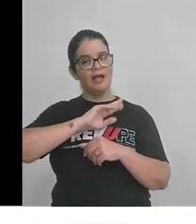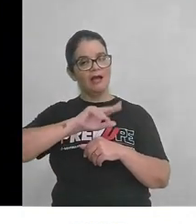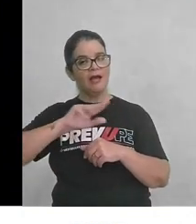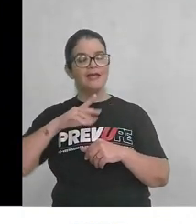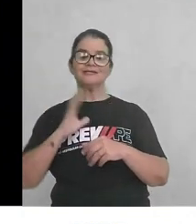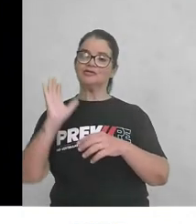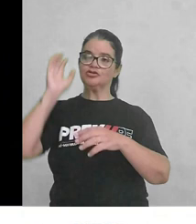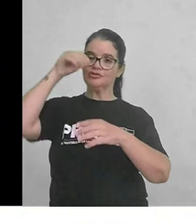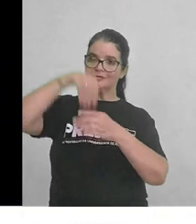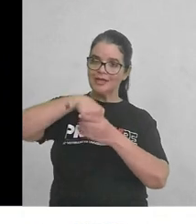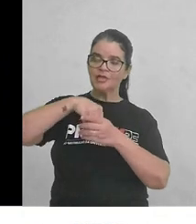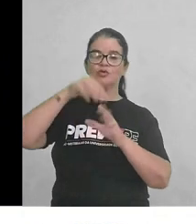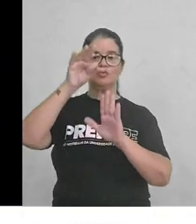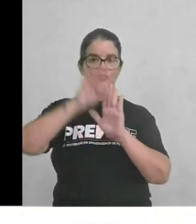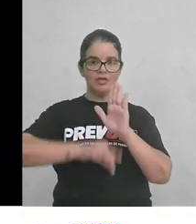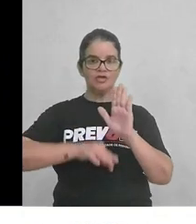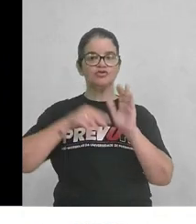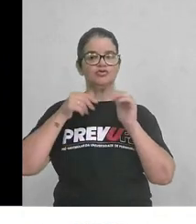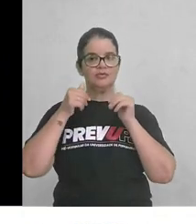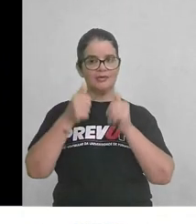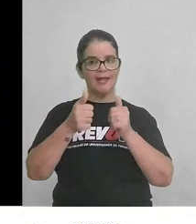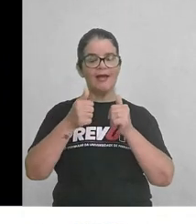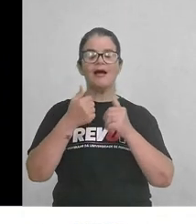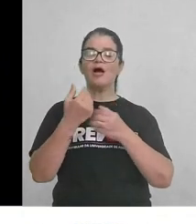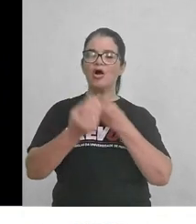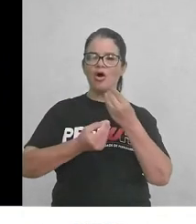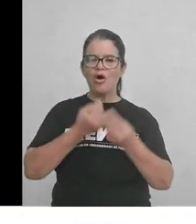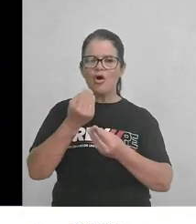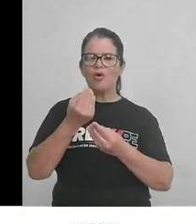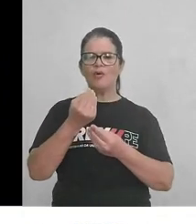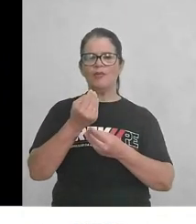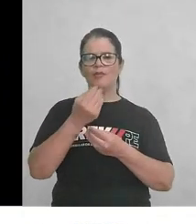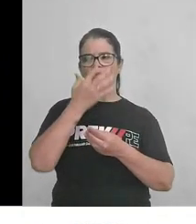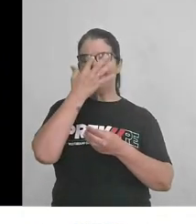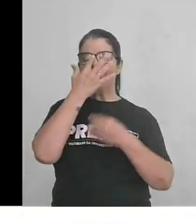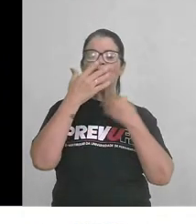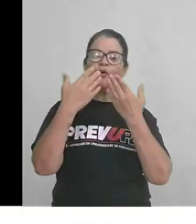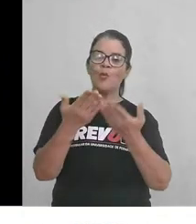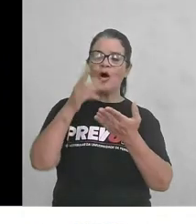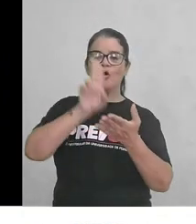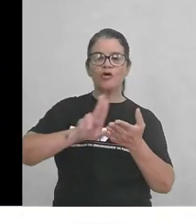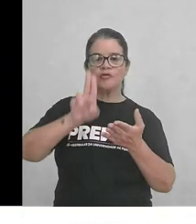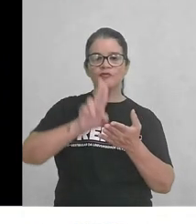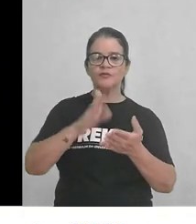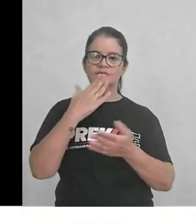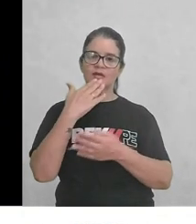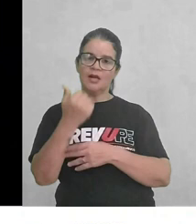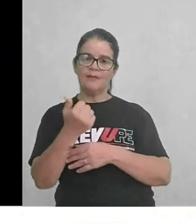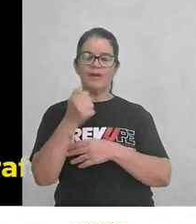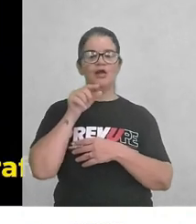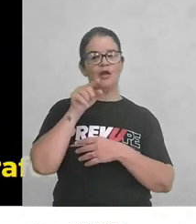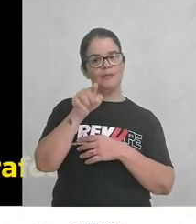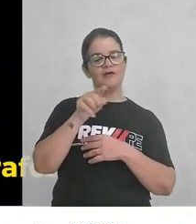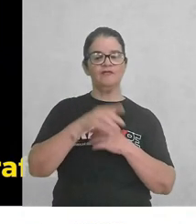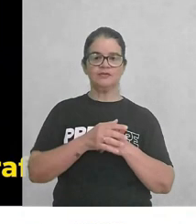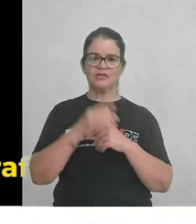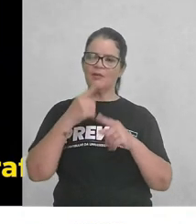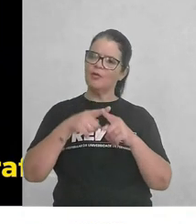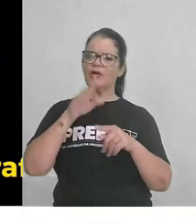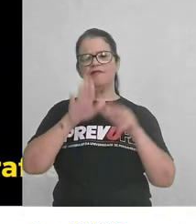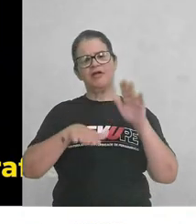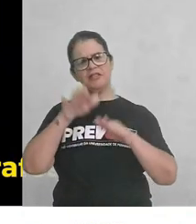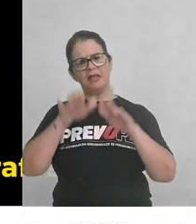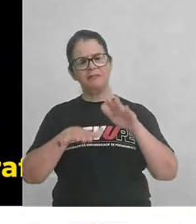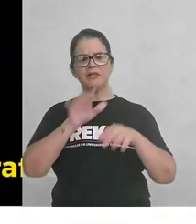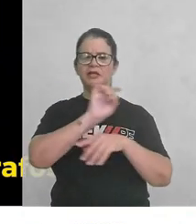Qual é o que funciona melhor para você? Porque isso vai depender de cada indivíduo. Ah, o skimming